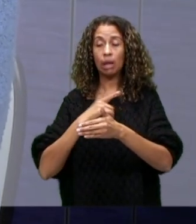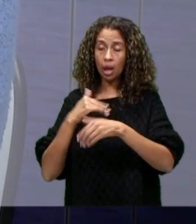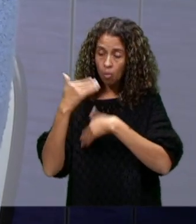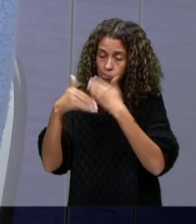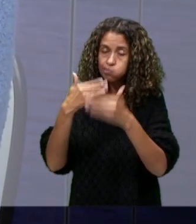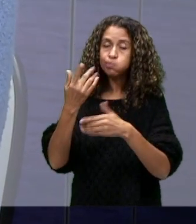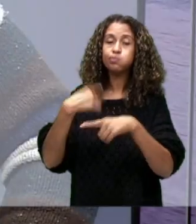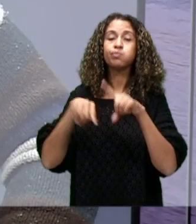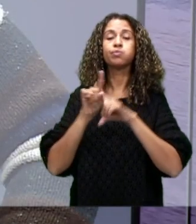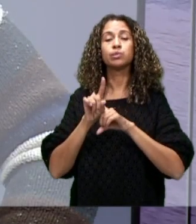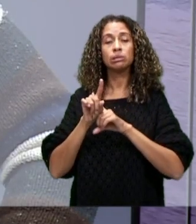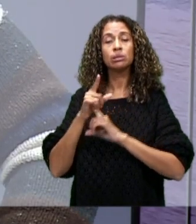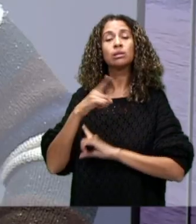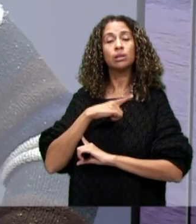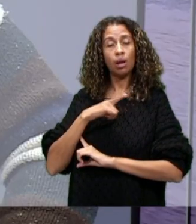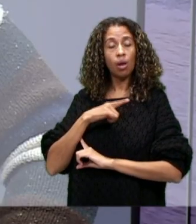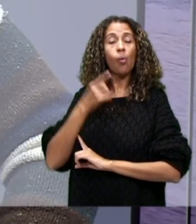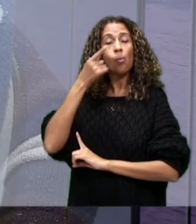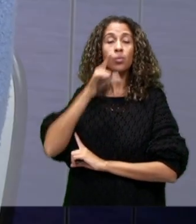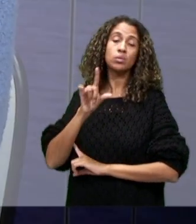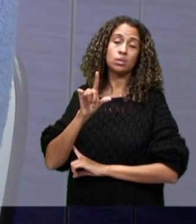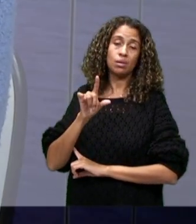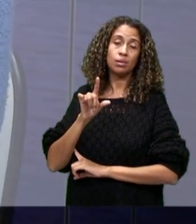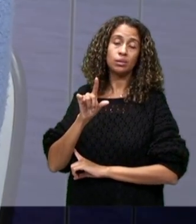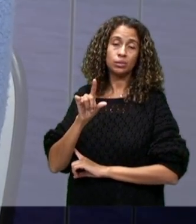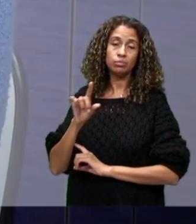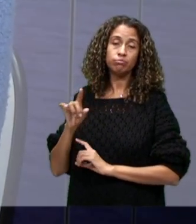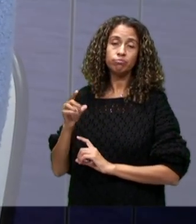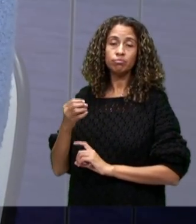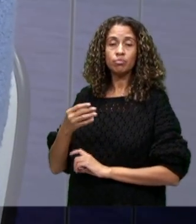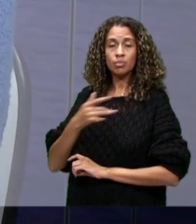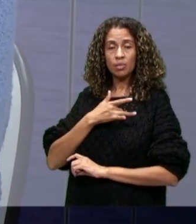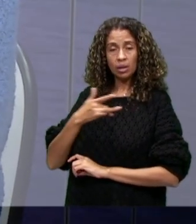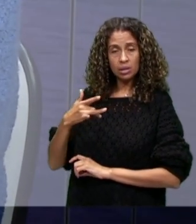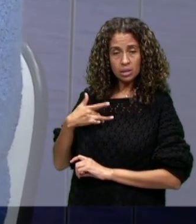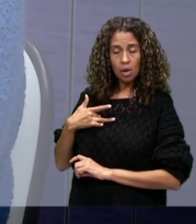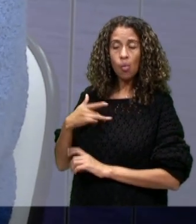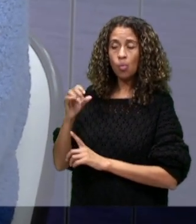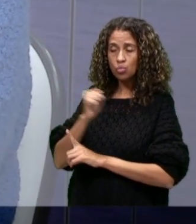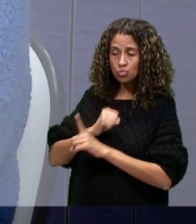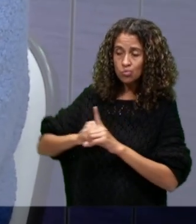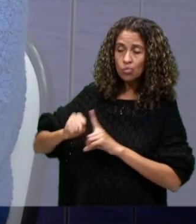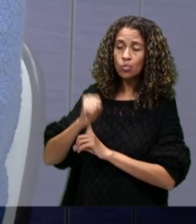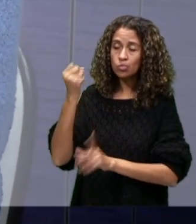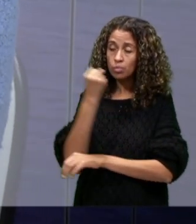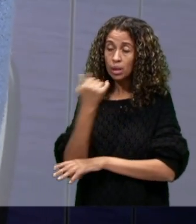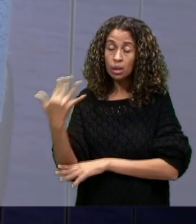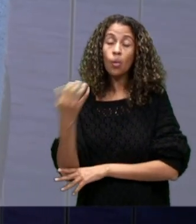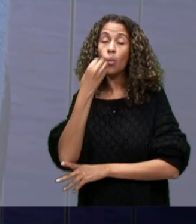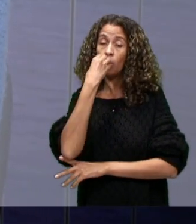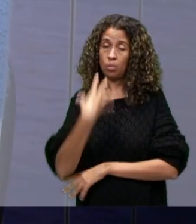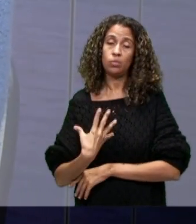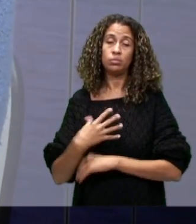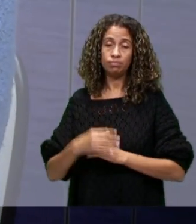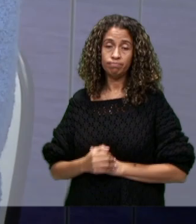tem qualidade de vida, a gente tem bem-estar socioambiental. A gente